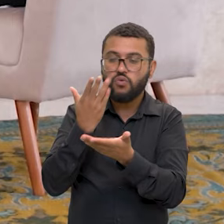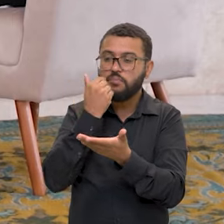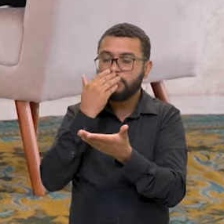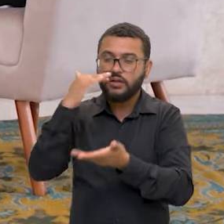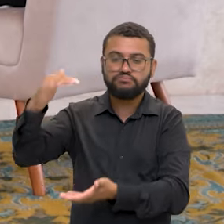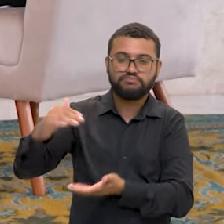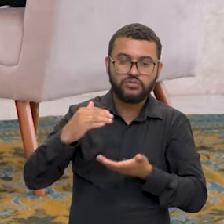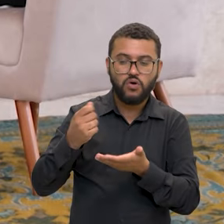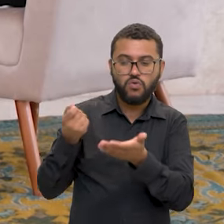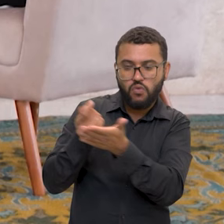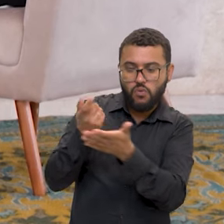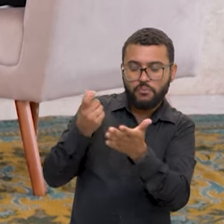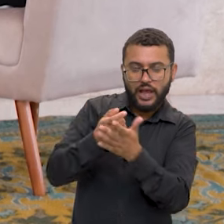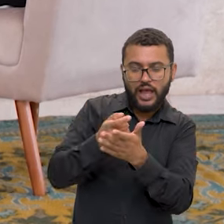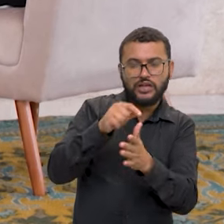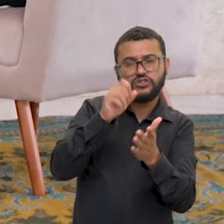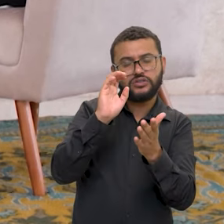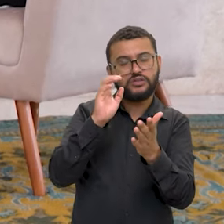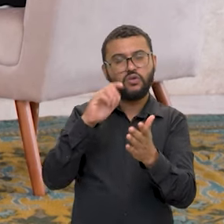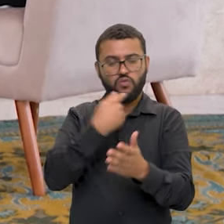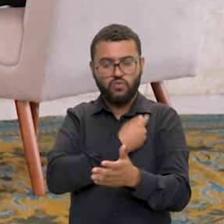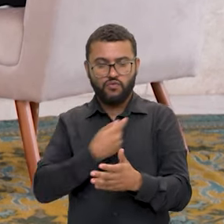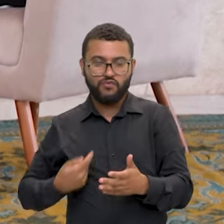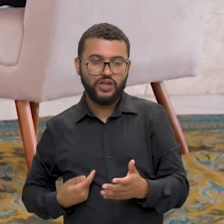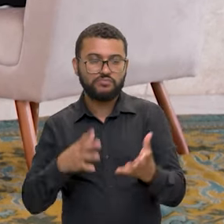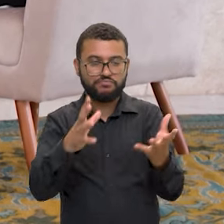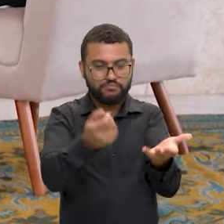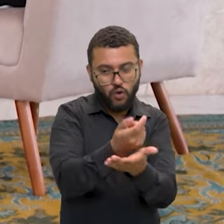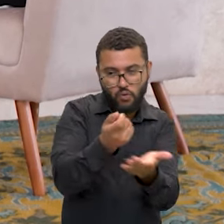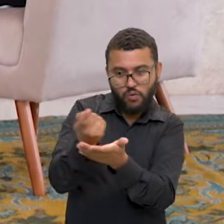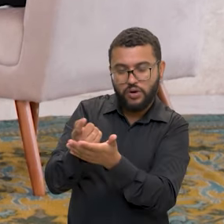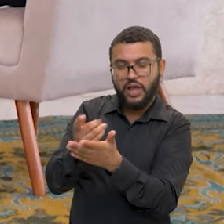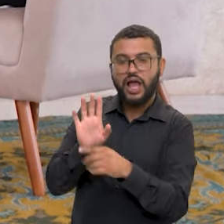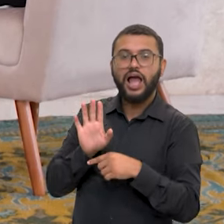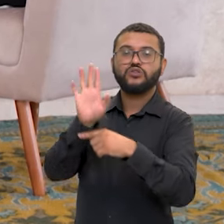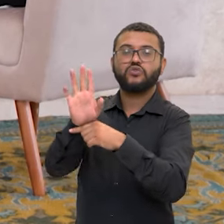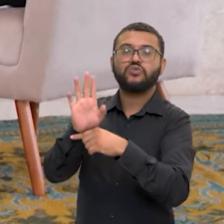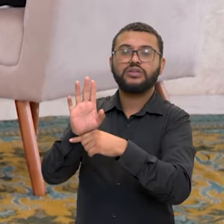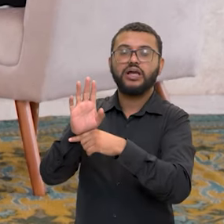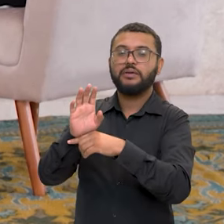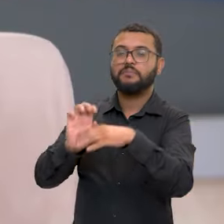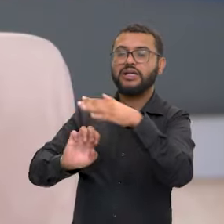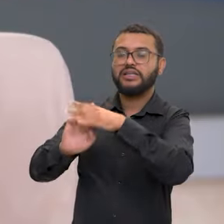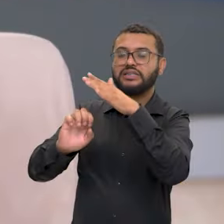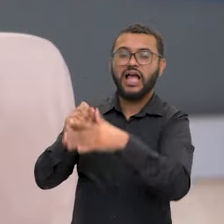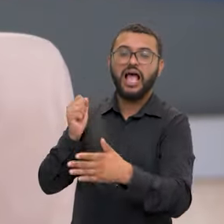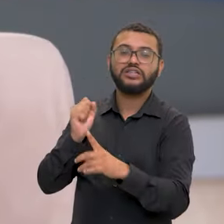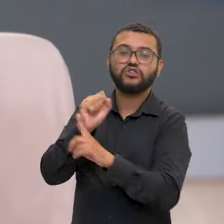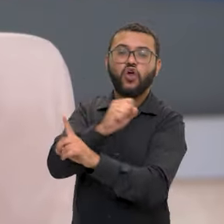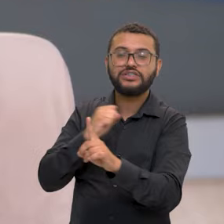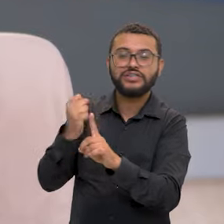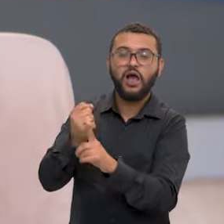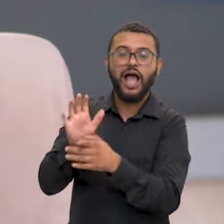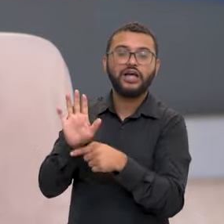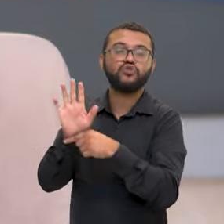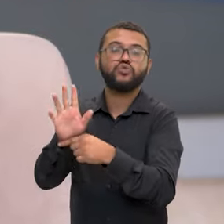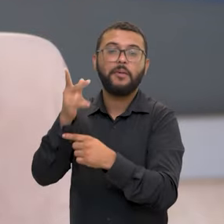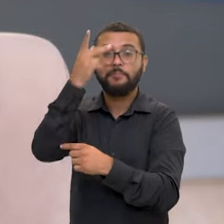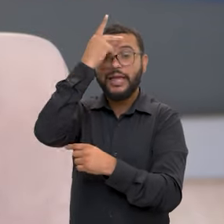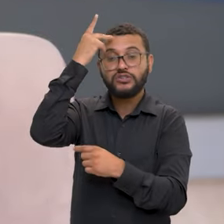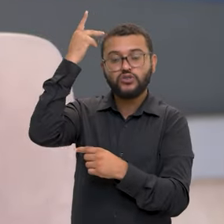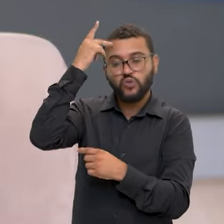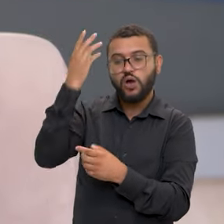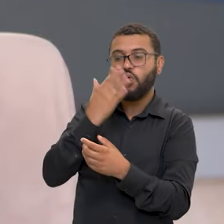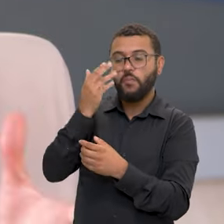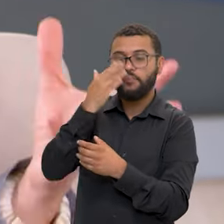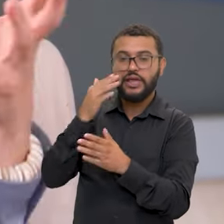e leva esse alimento para a rede sócio-assistencial, que justamente fornece alimentação para quem está em situação de pobreza, para quem está em